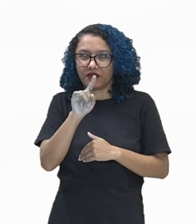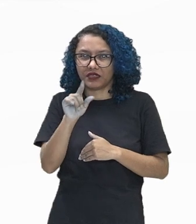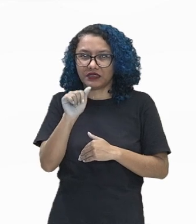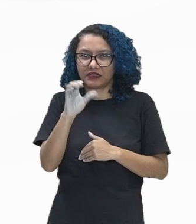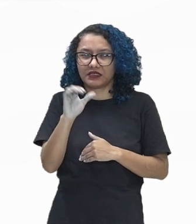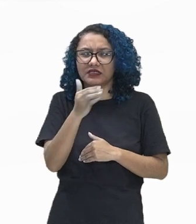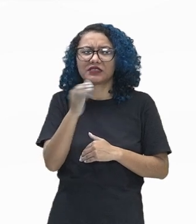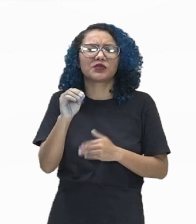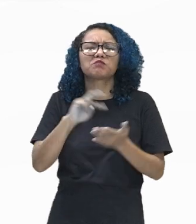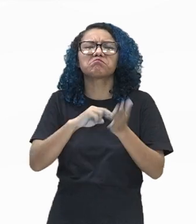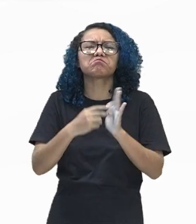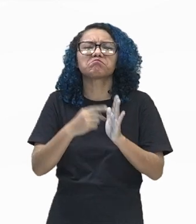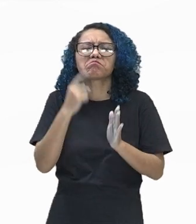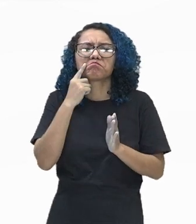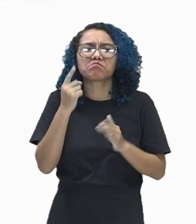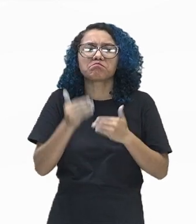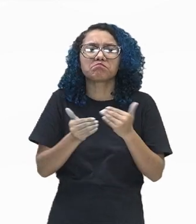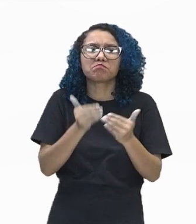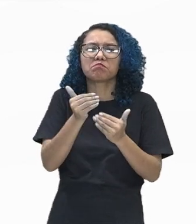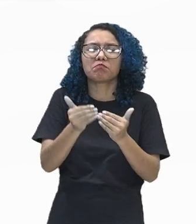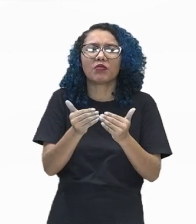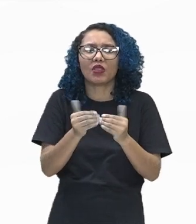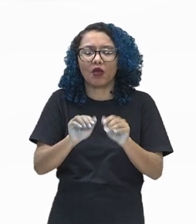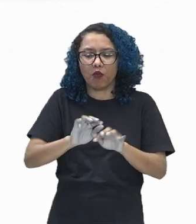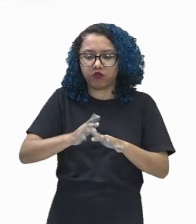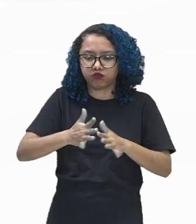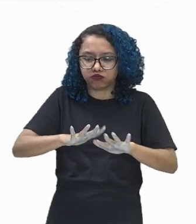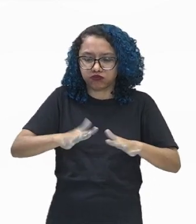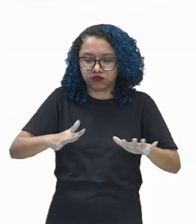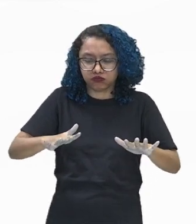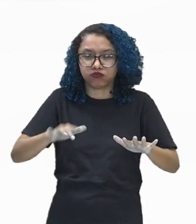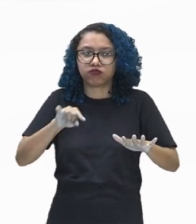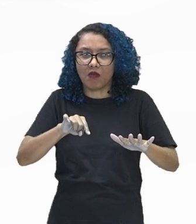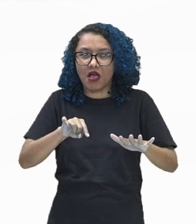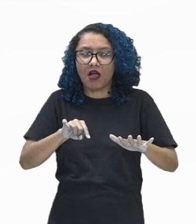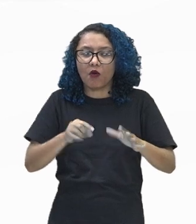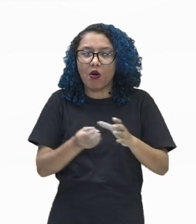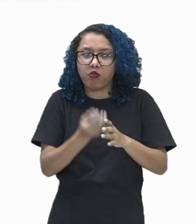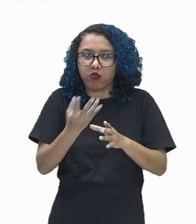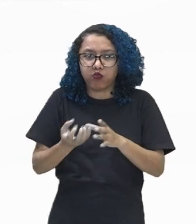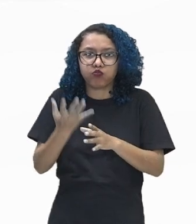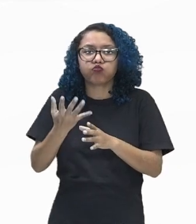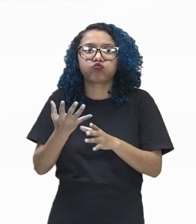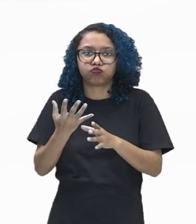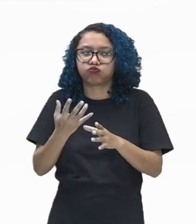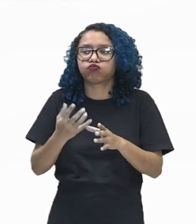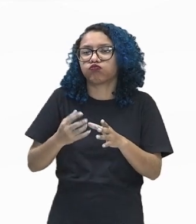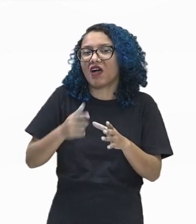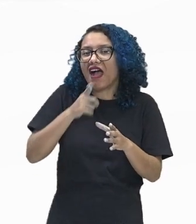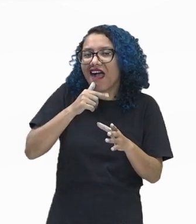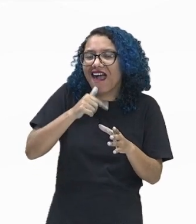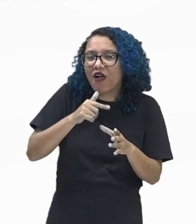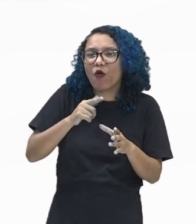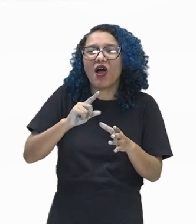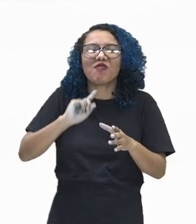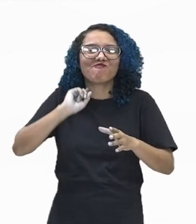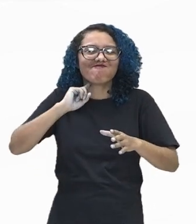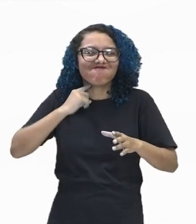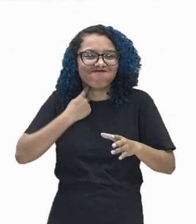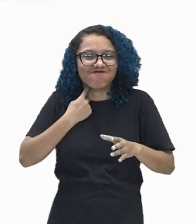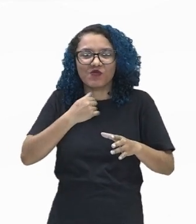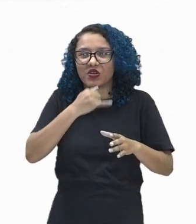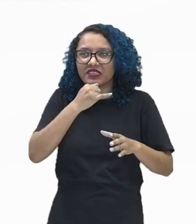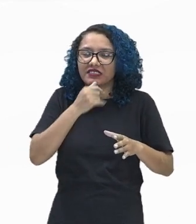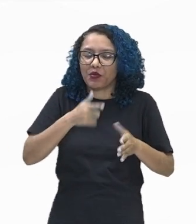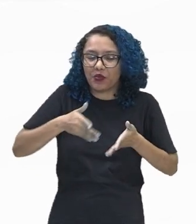eutrofização, o que ele é? Ele é um processo de poluição de corpos d'água, como rios e lagos.